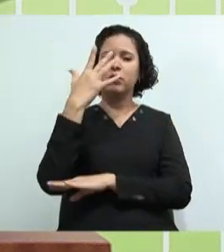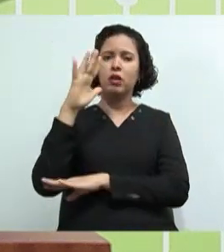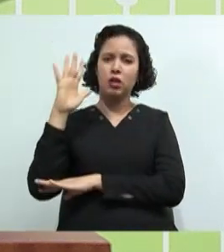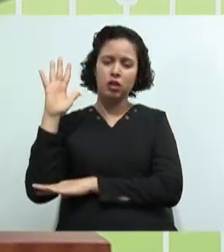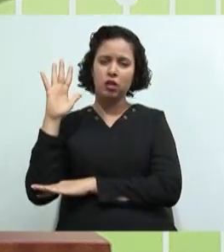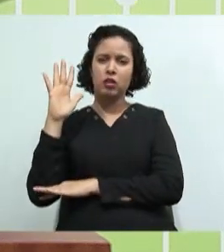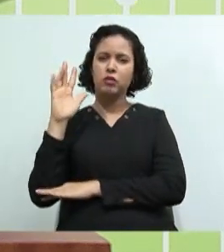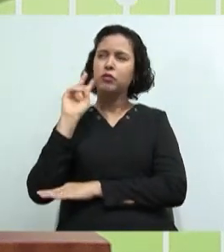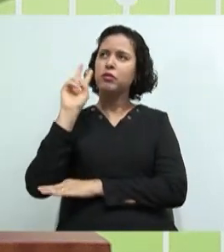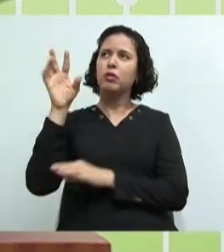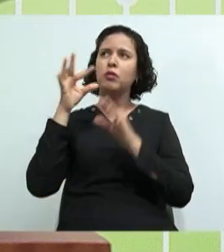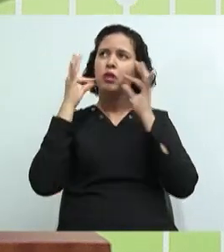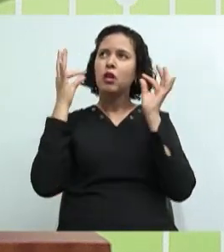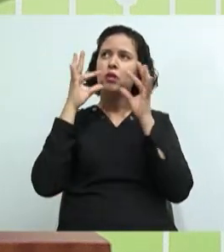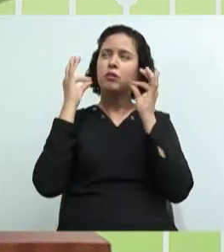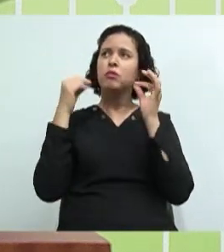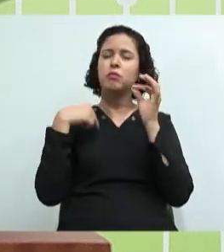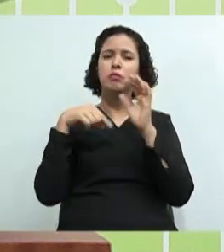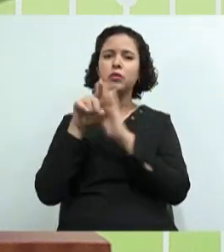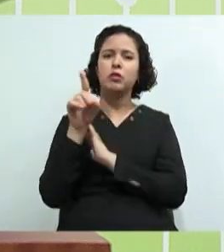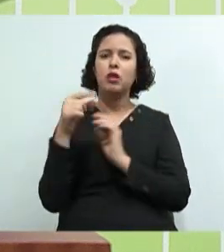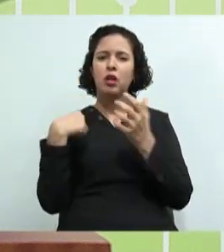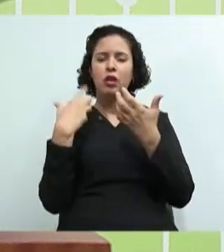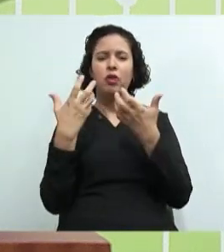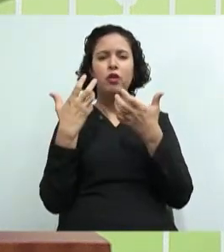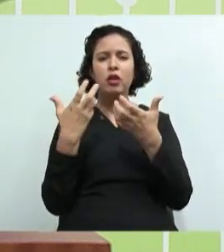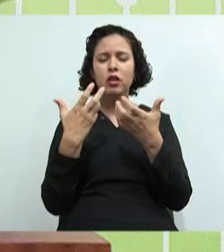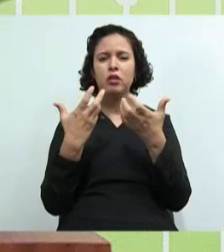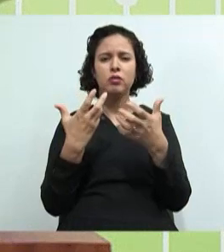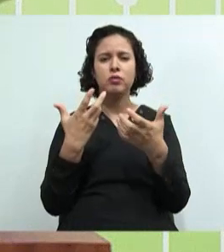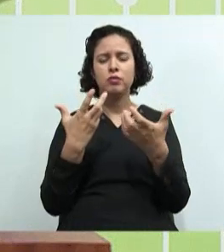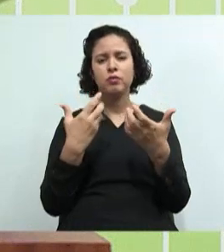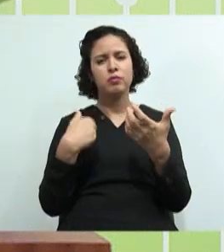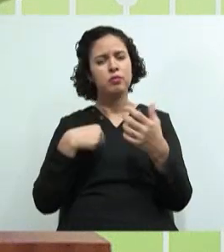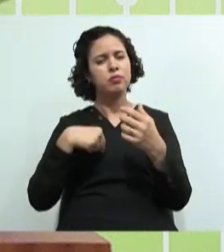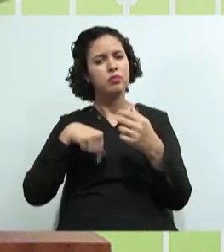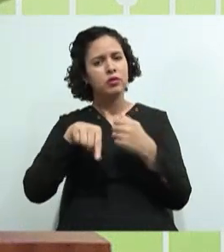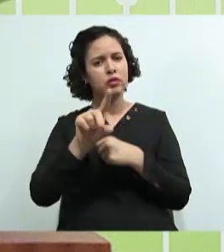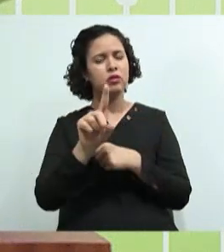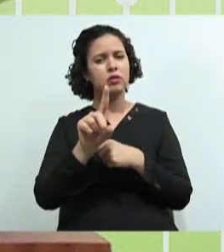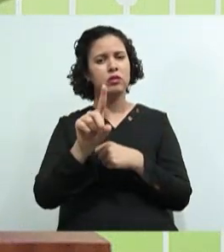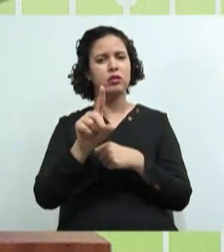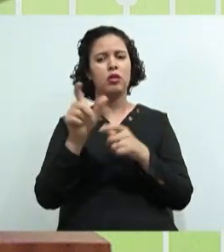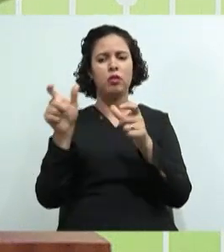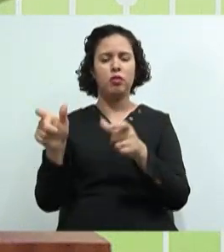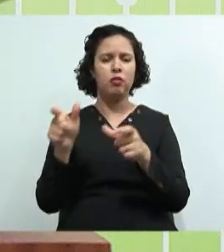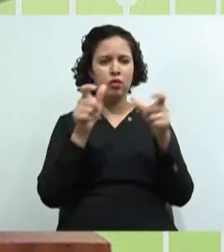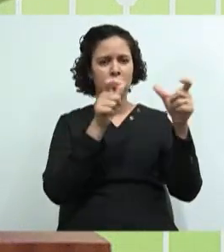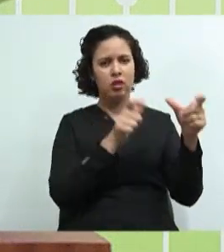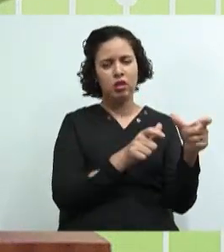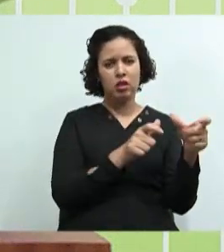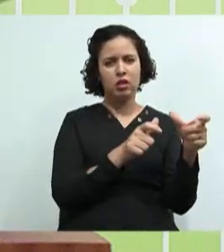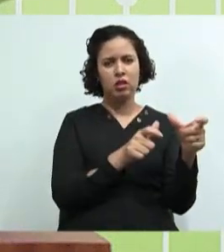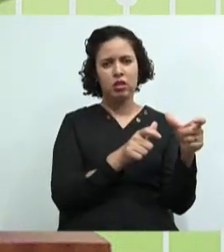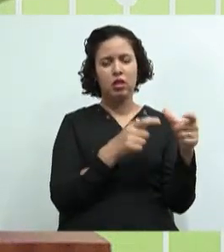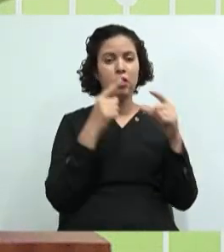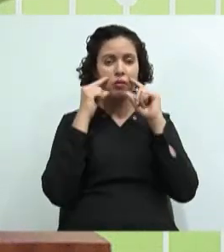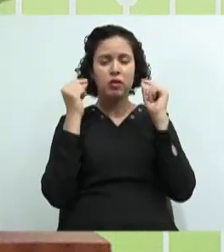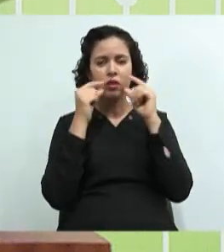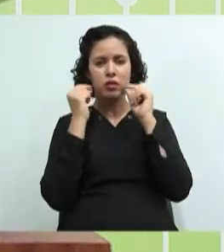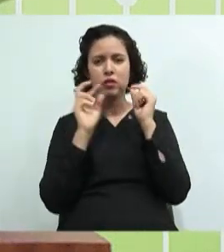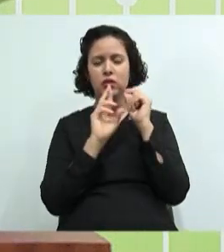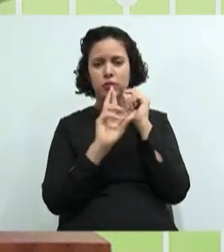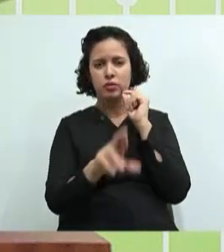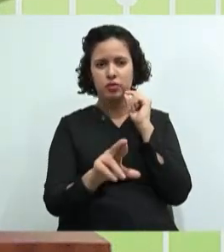eu gostaria de ir para algum lugar. E o gatinho perguntou: mas para onde você quer ir, Alice? Ah, eu não sei. E ele respondeu de pronto: